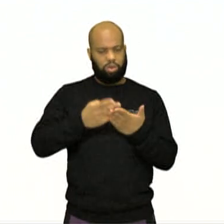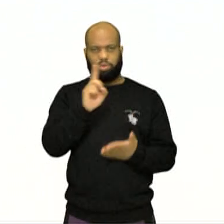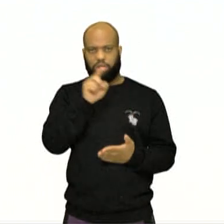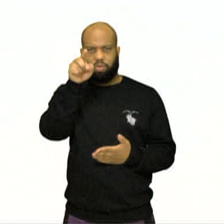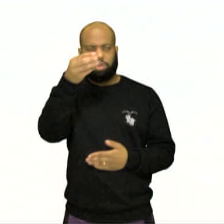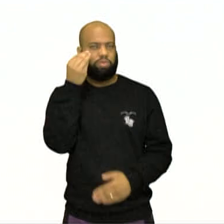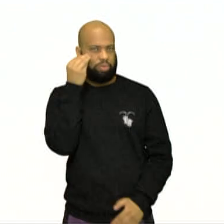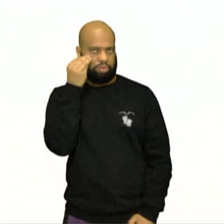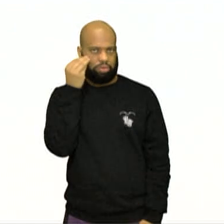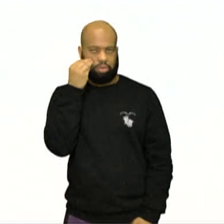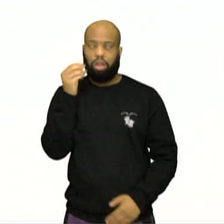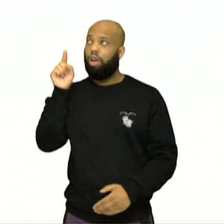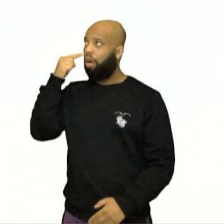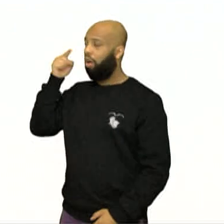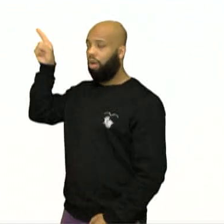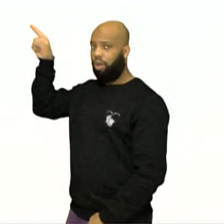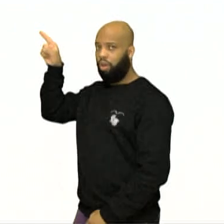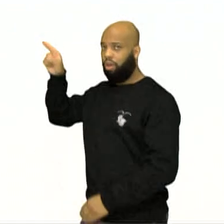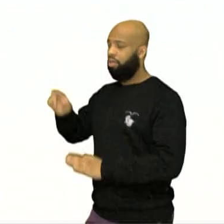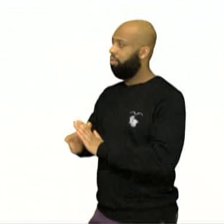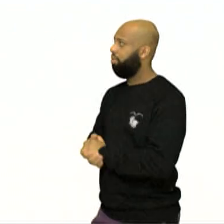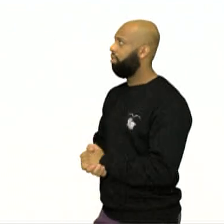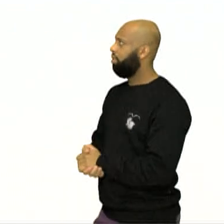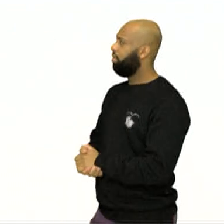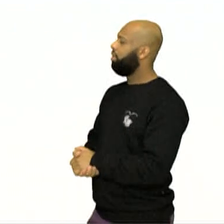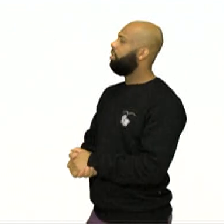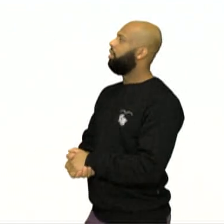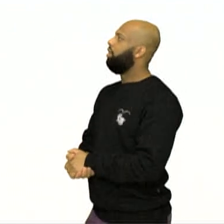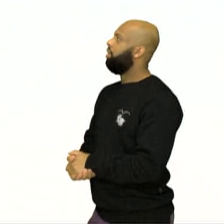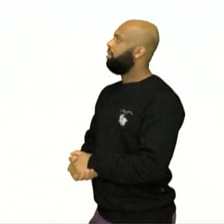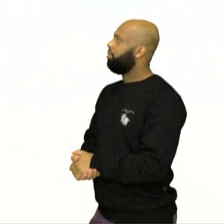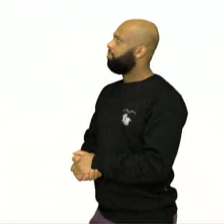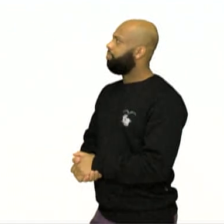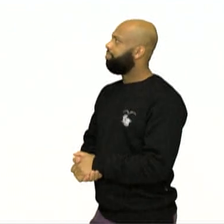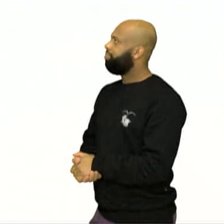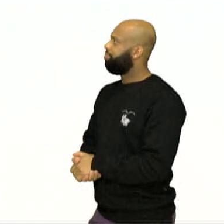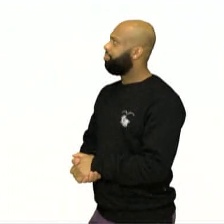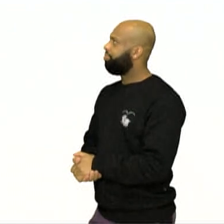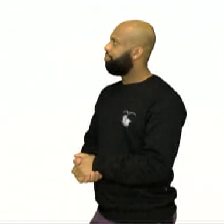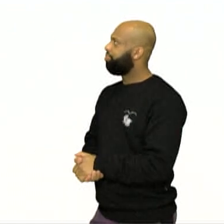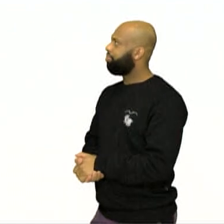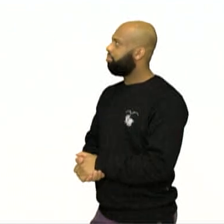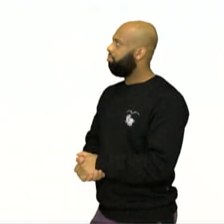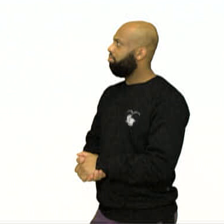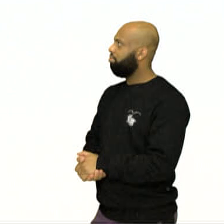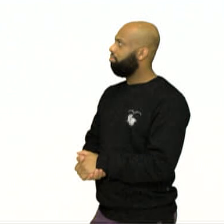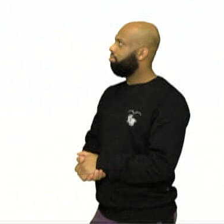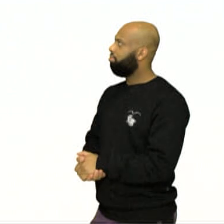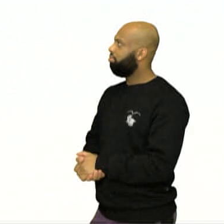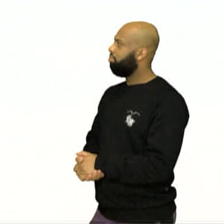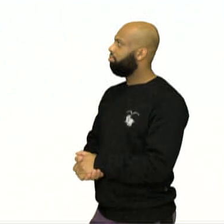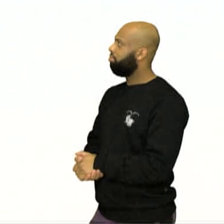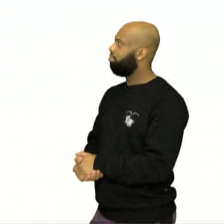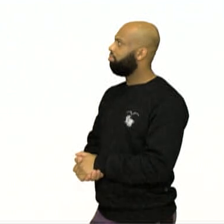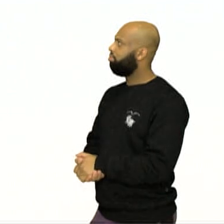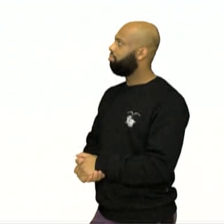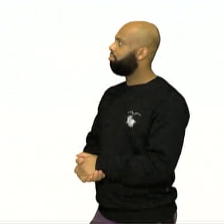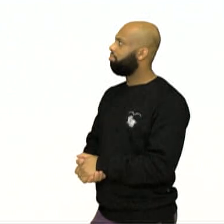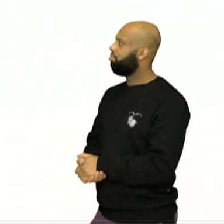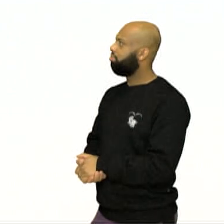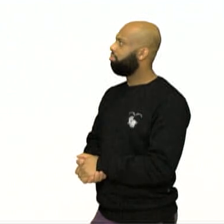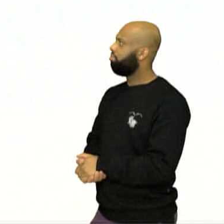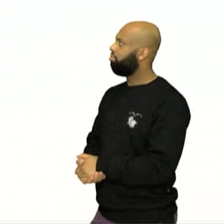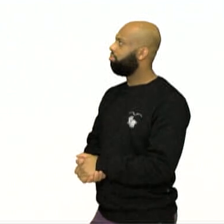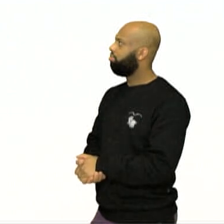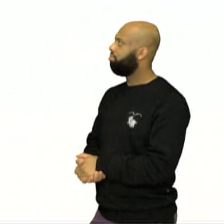1. Where do Canadians like to go on summer vacation? Number 2. How many national parks are there in Canada? 3.